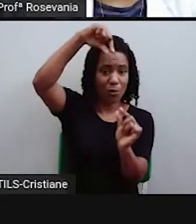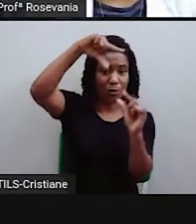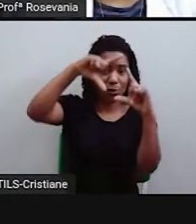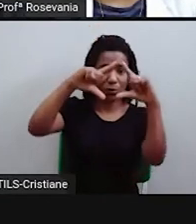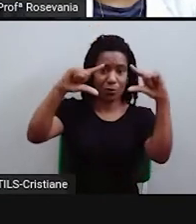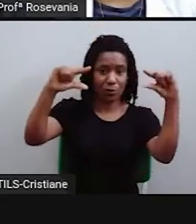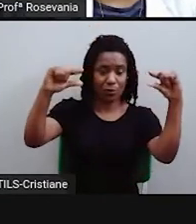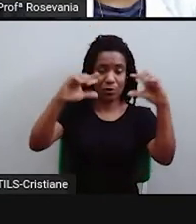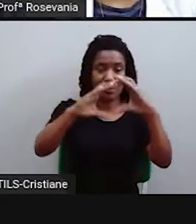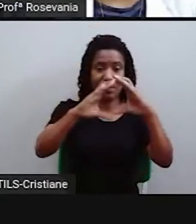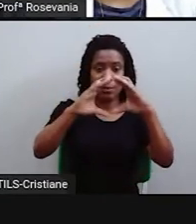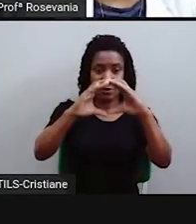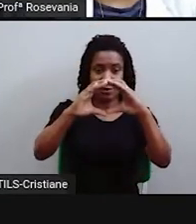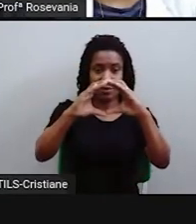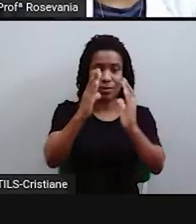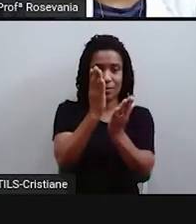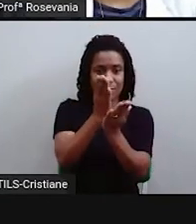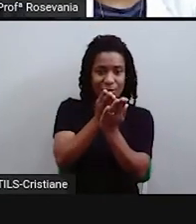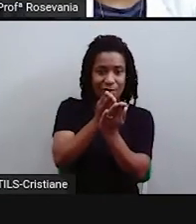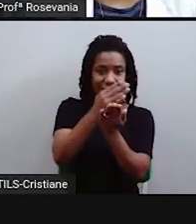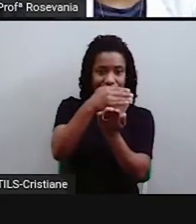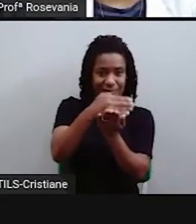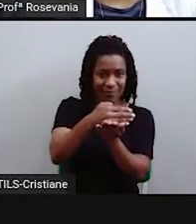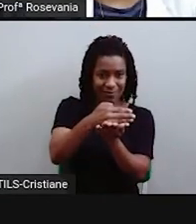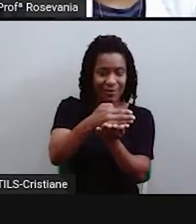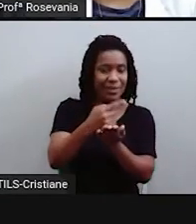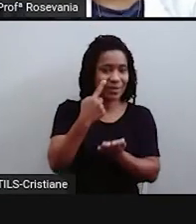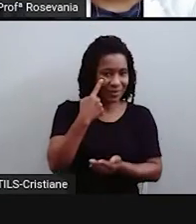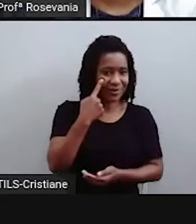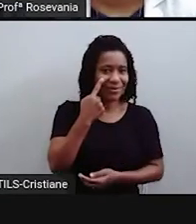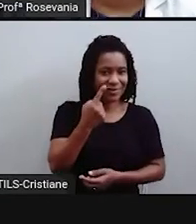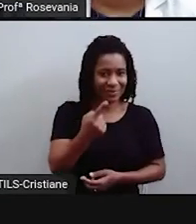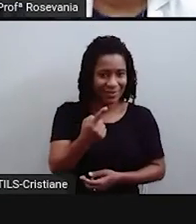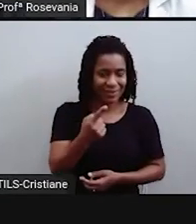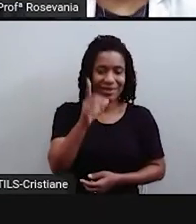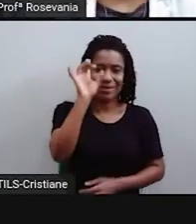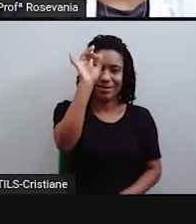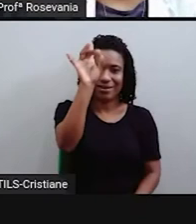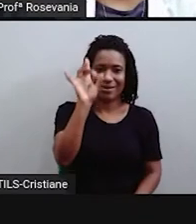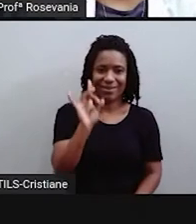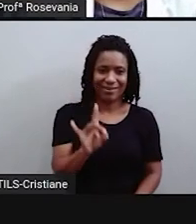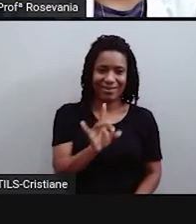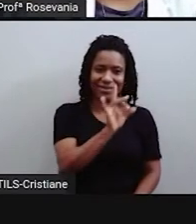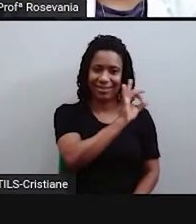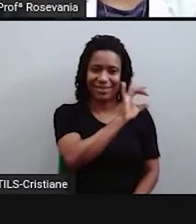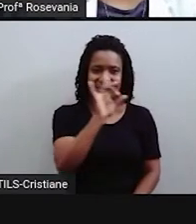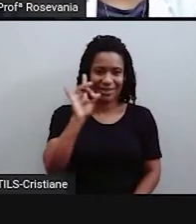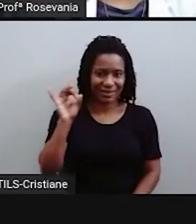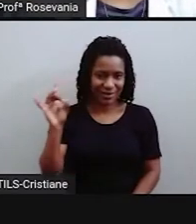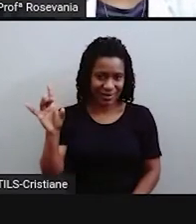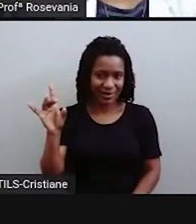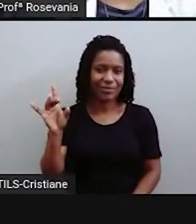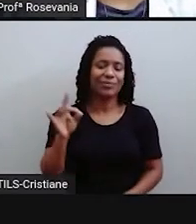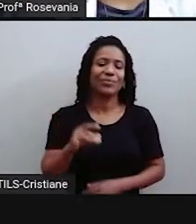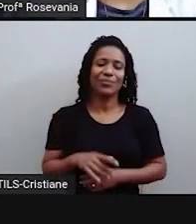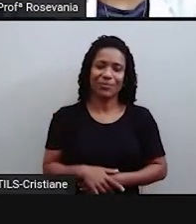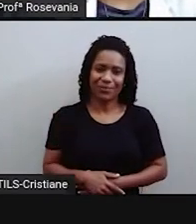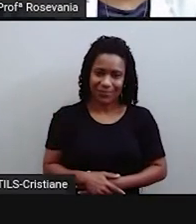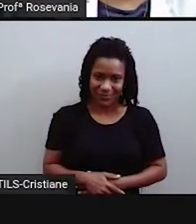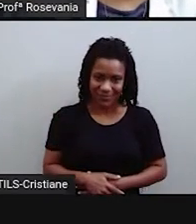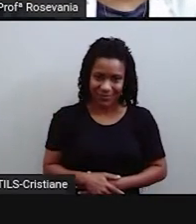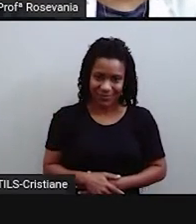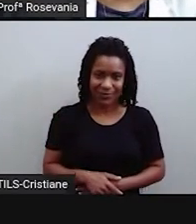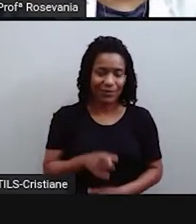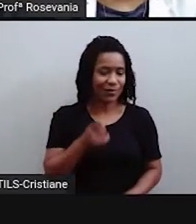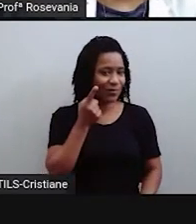em quatro partes, né, quatro quadrantes aqui. Cada um deles a gente tem, né, exatamente 90 graus.